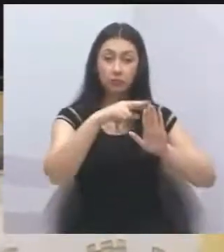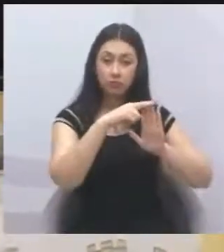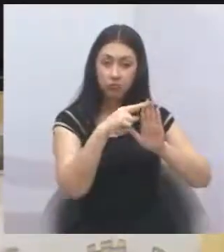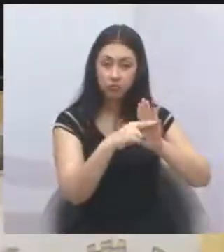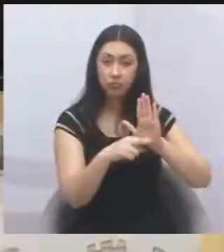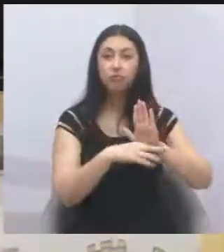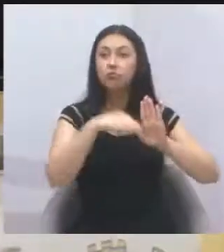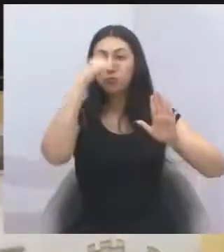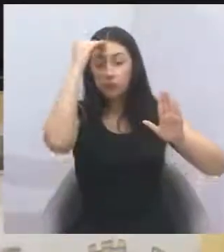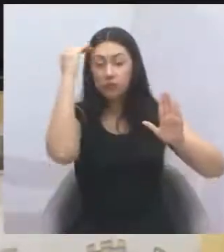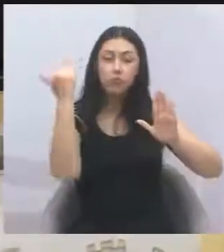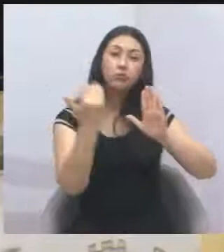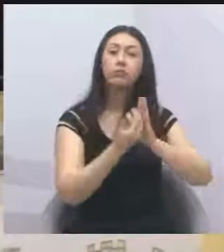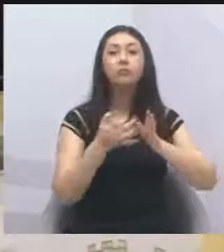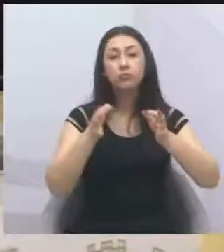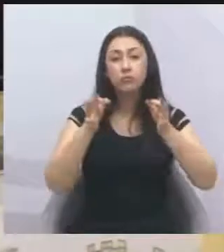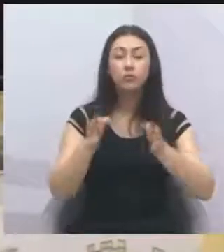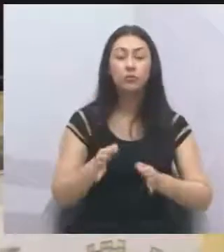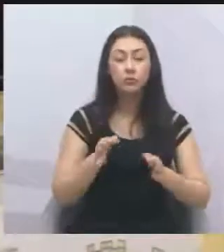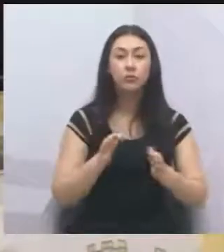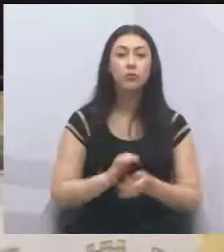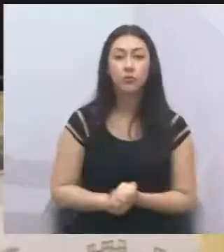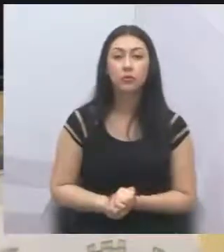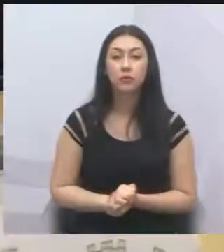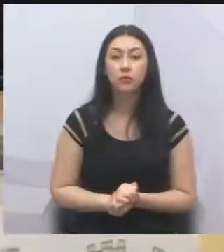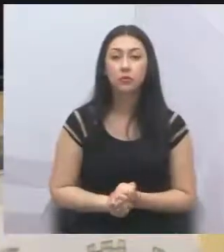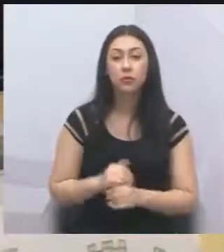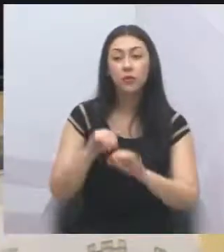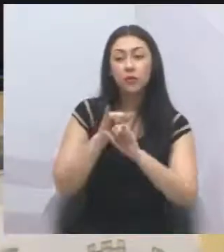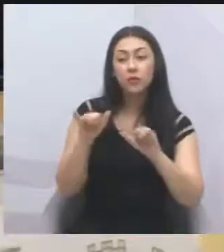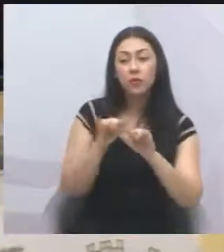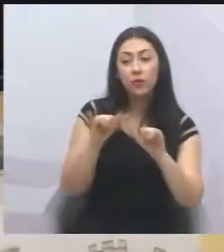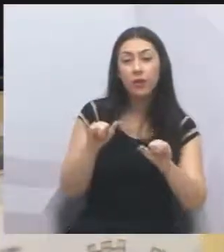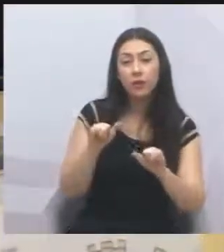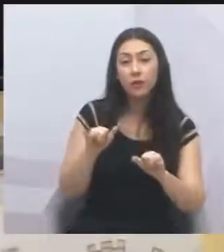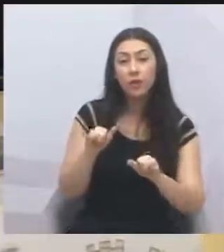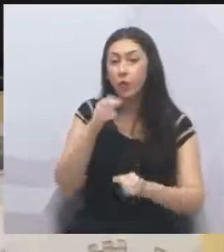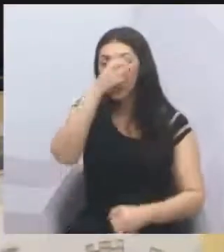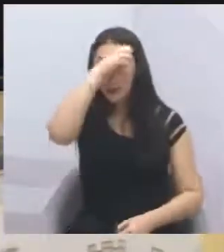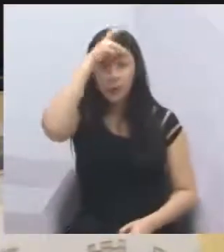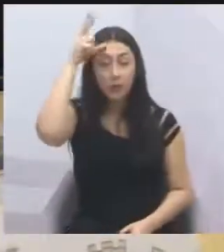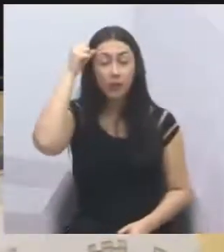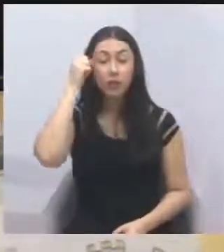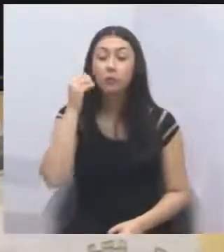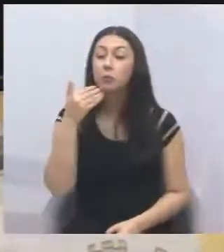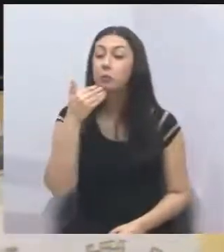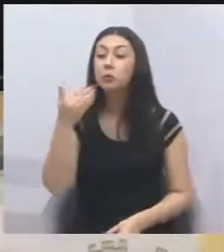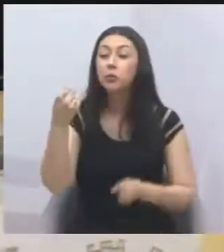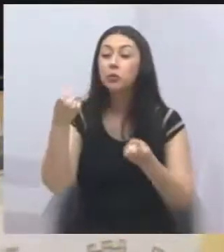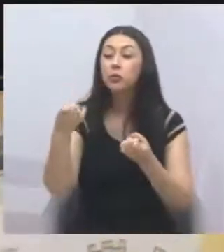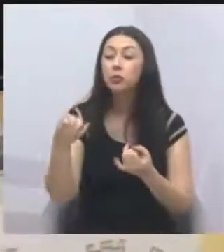egrégio plenário, cumprindo as formalidades regimentais, ser encaminhado ao senhor prefeito municipal de Jacareí o seguinte pedido de